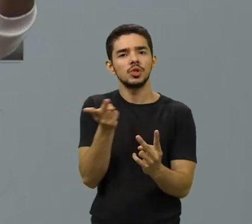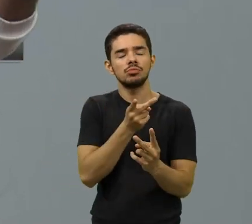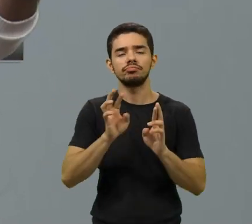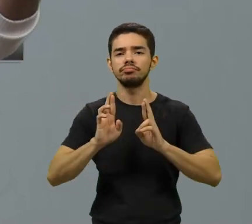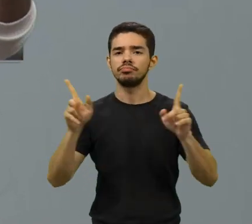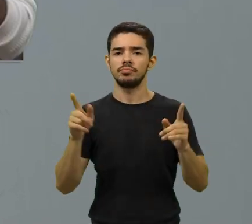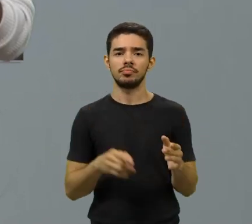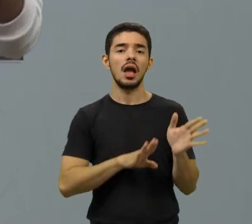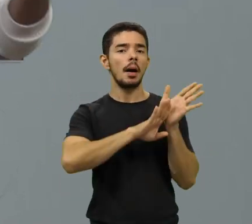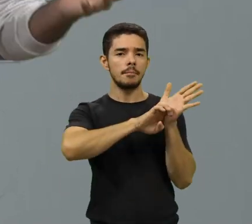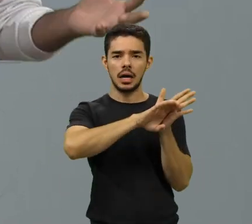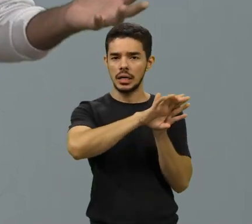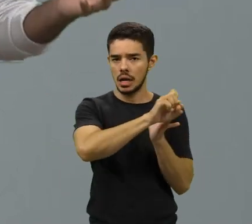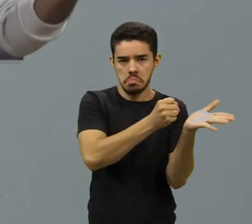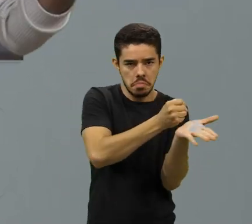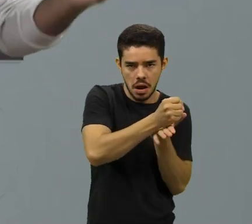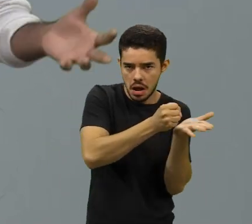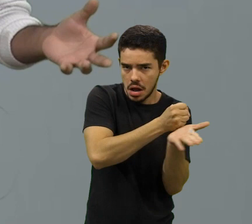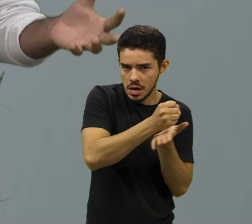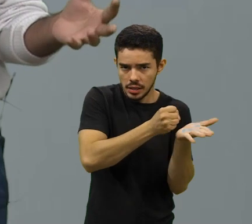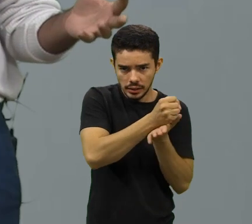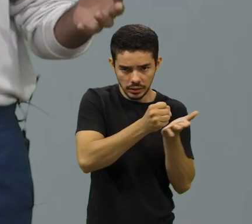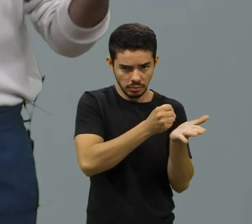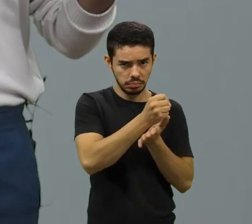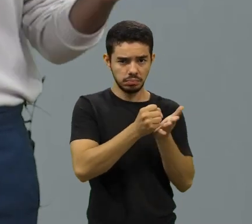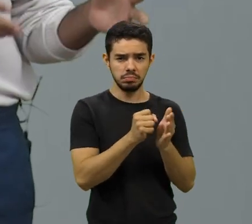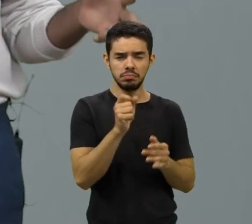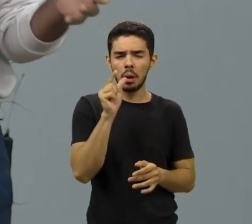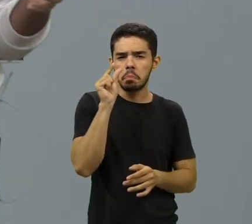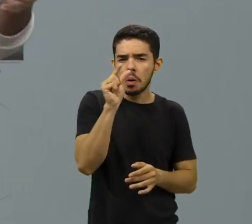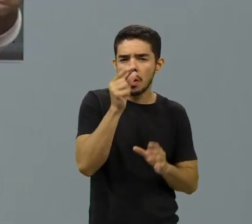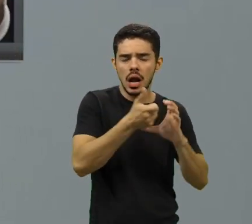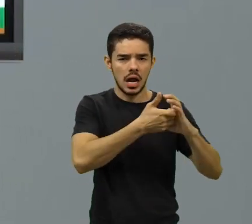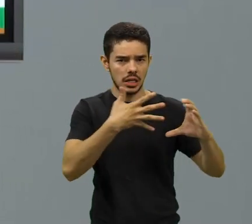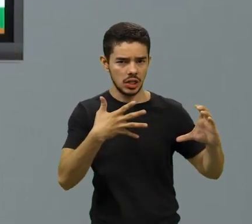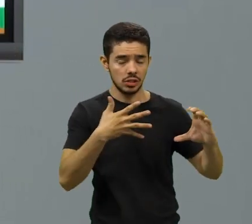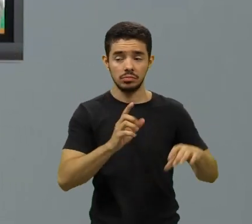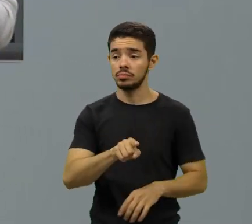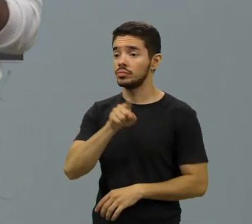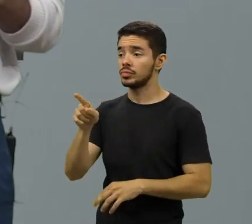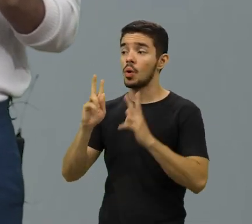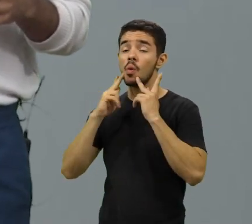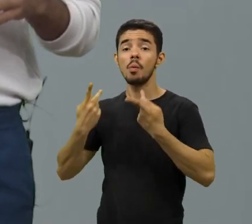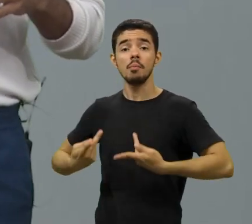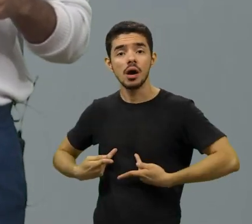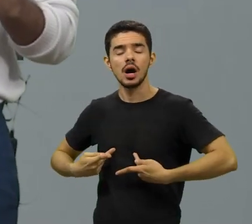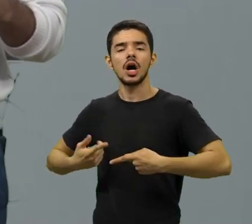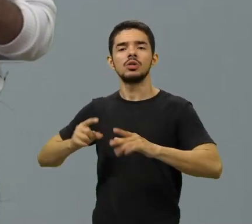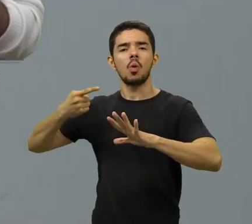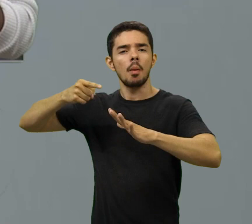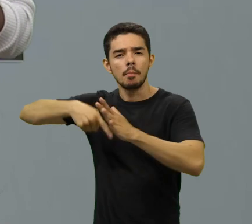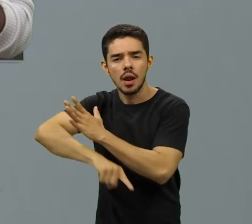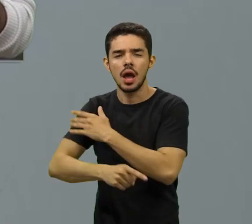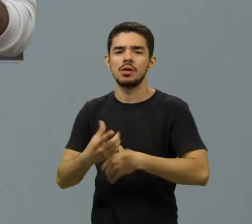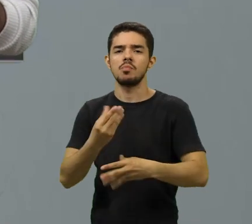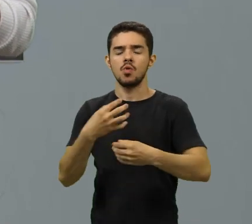entre os dois. A bactéria é um organismo basal, primitivo, de poucas características, e o ser humano é complexo.